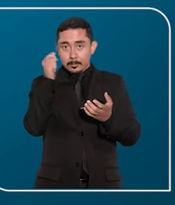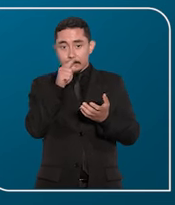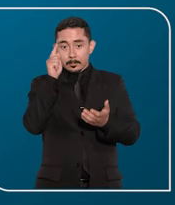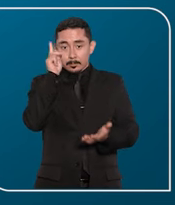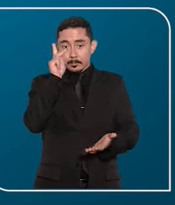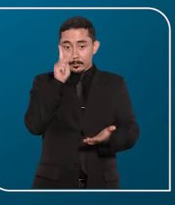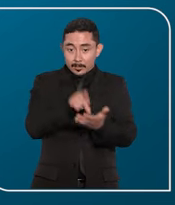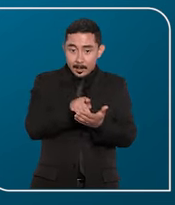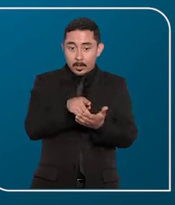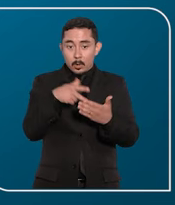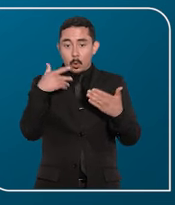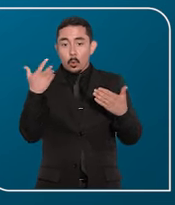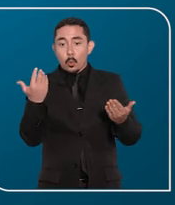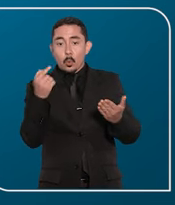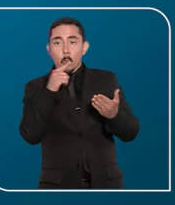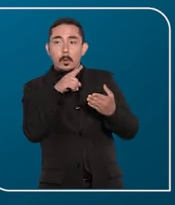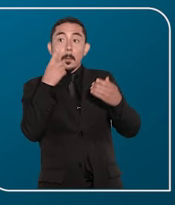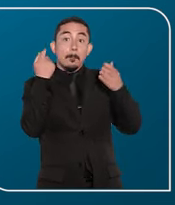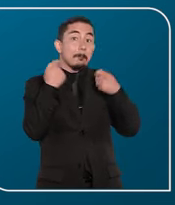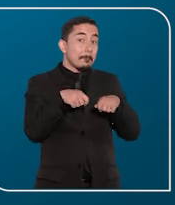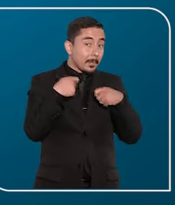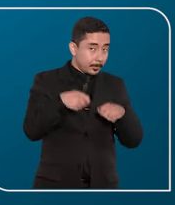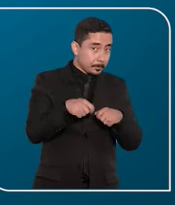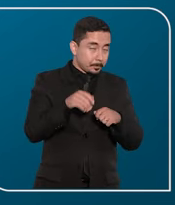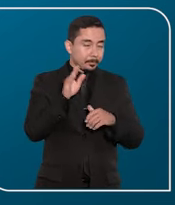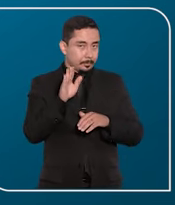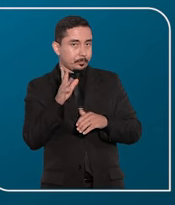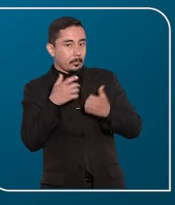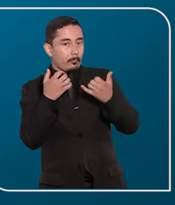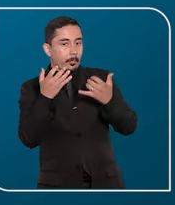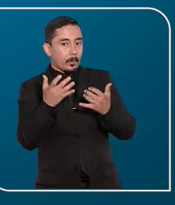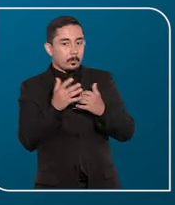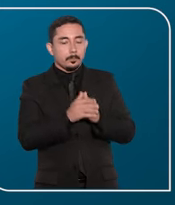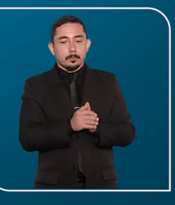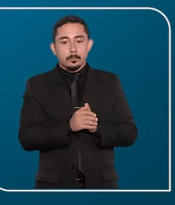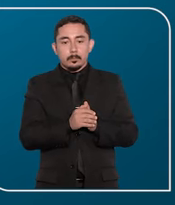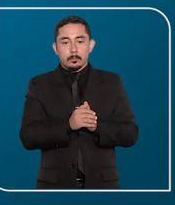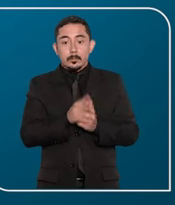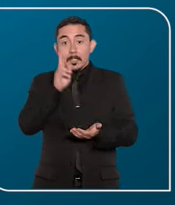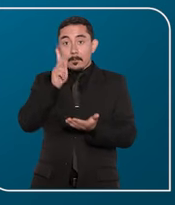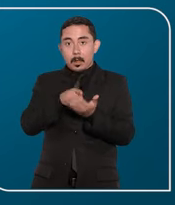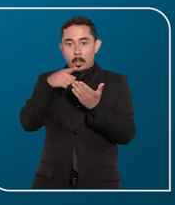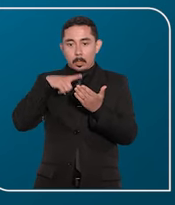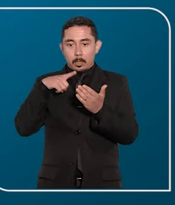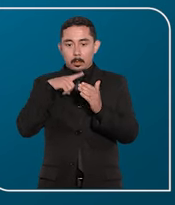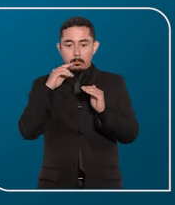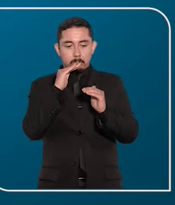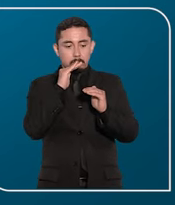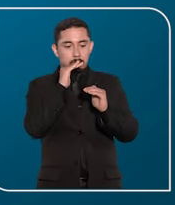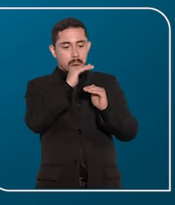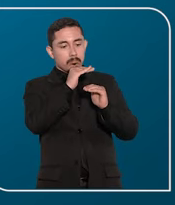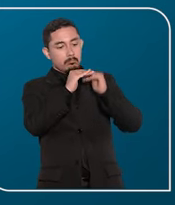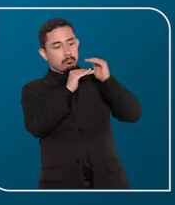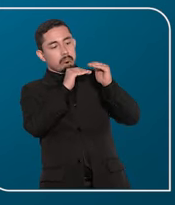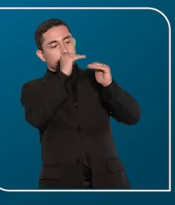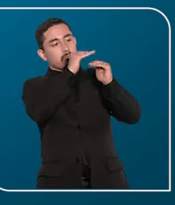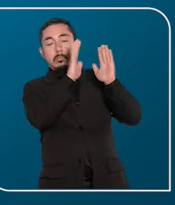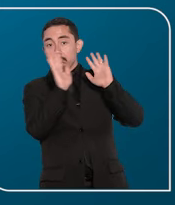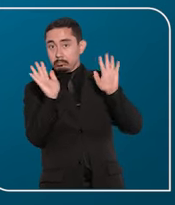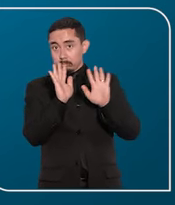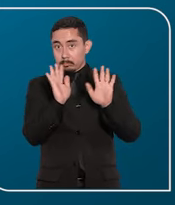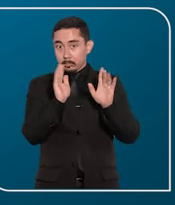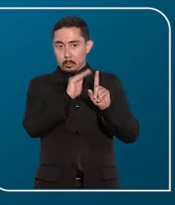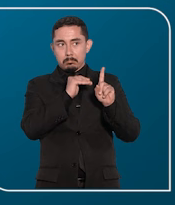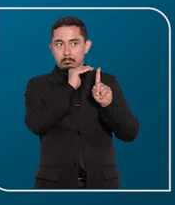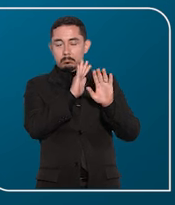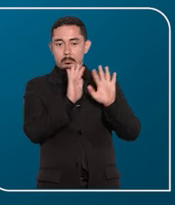ou efetivamente o que deveria ser. Mas assim, vamos lá. Efetivamente, não existe nenhuma hierarquia, né? Nós estamos aqui como figuras indispensáveis à